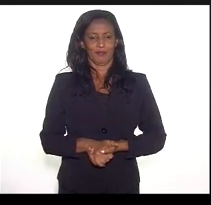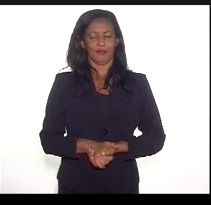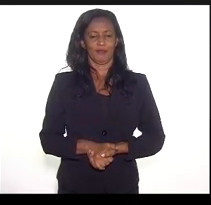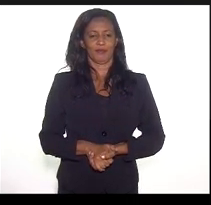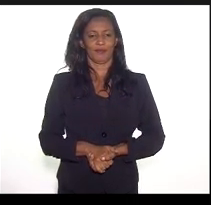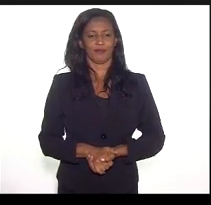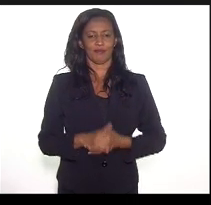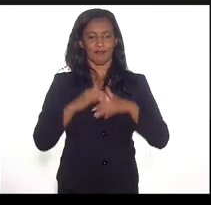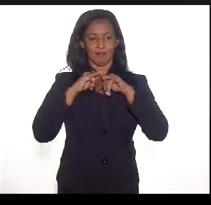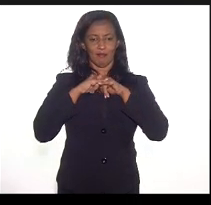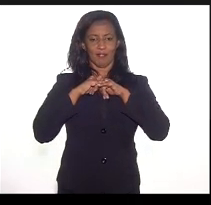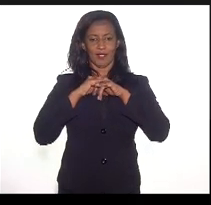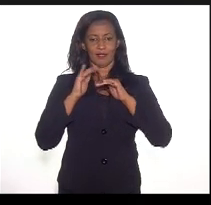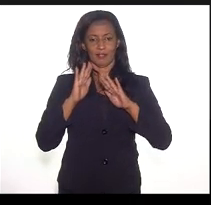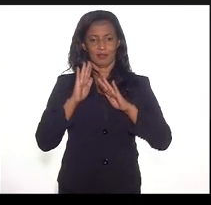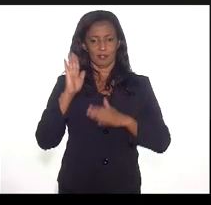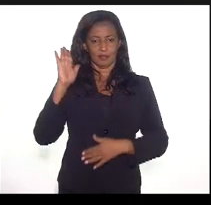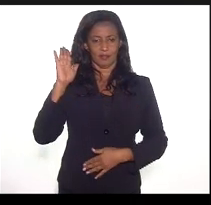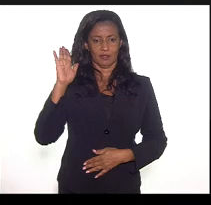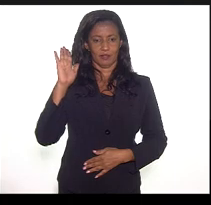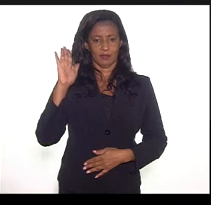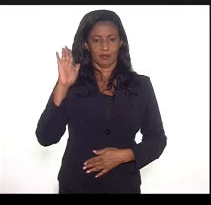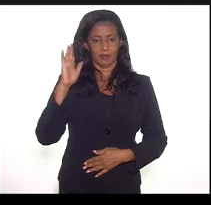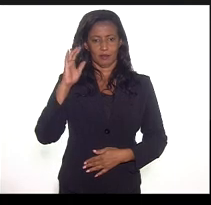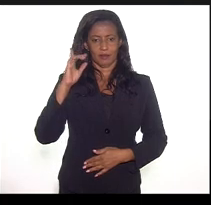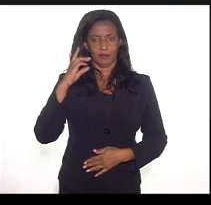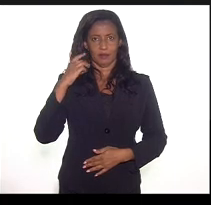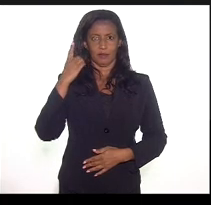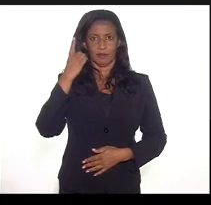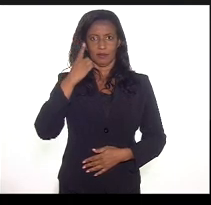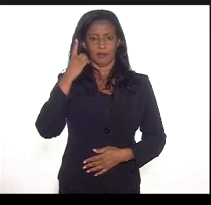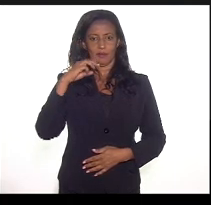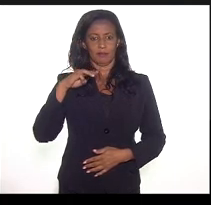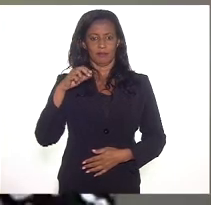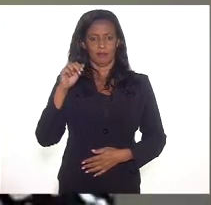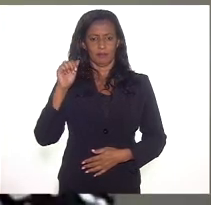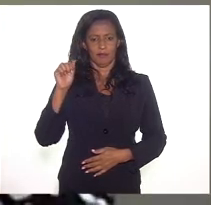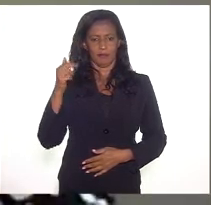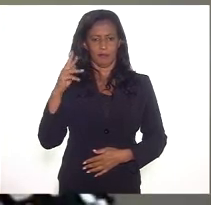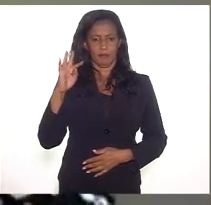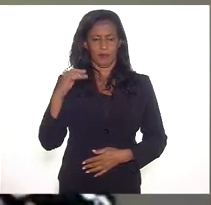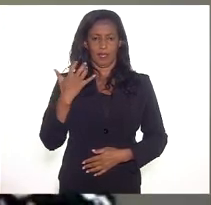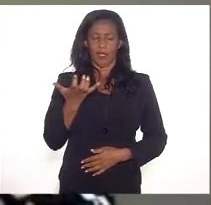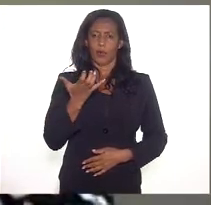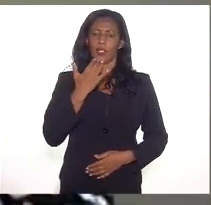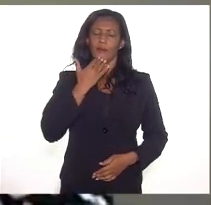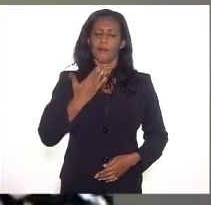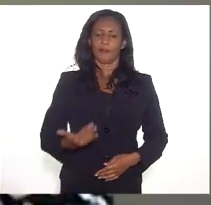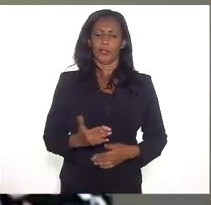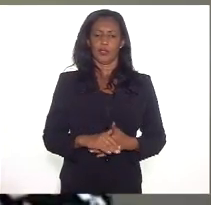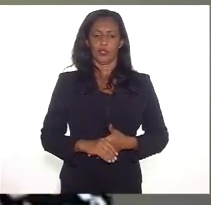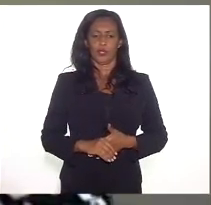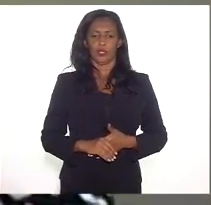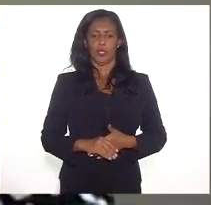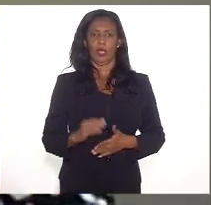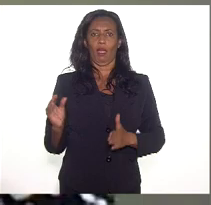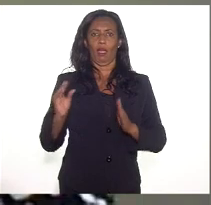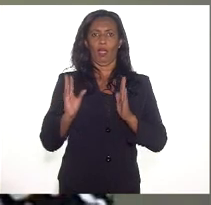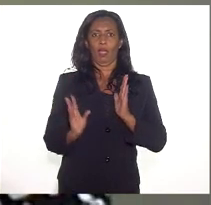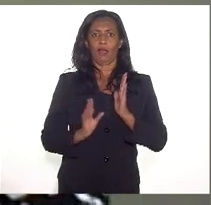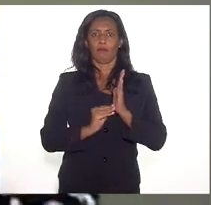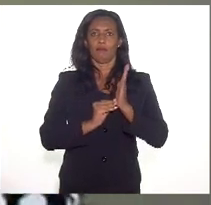Presidente, anuncie. Me permita, eu gostaria de solicitar coautoria no projeto,